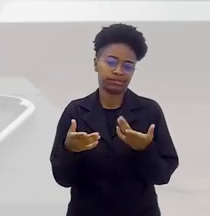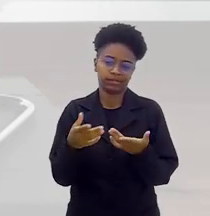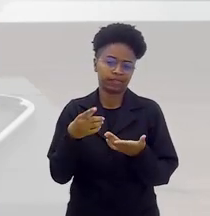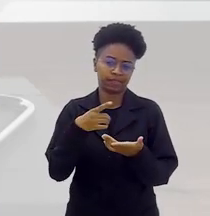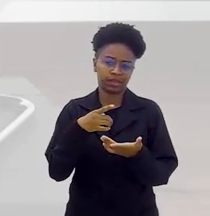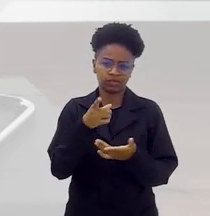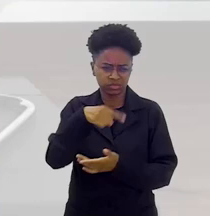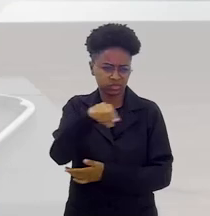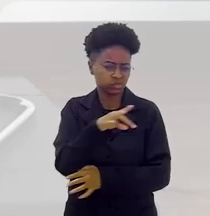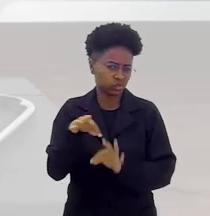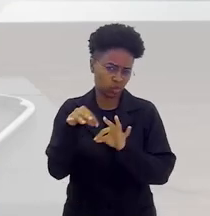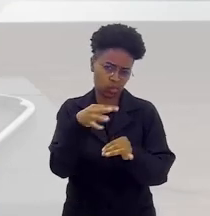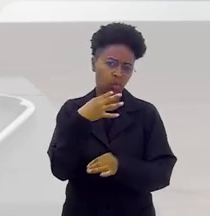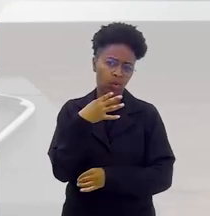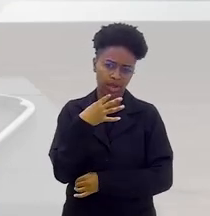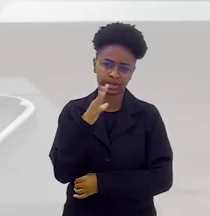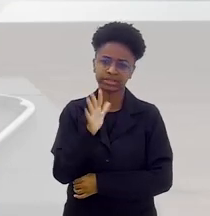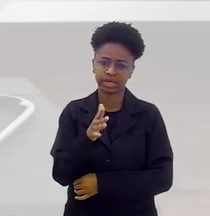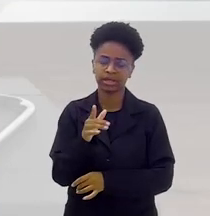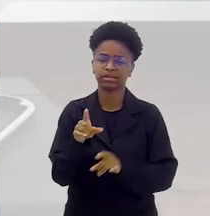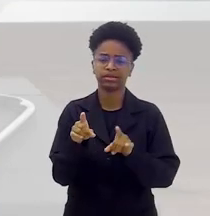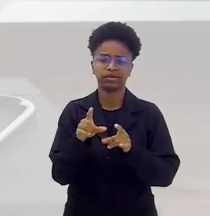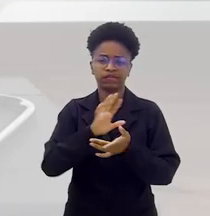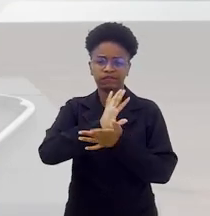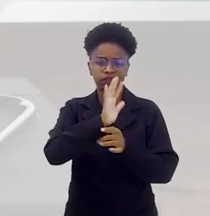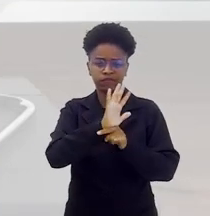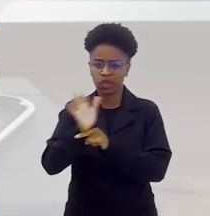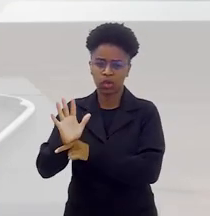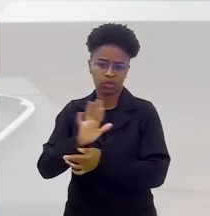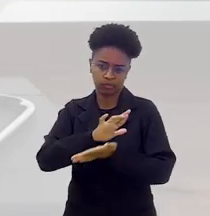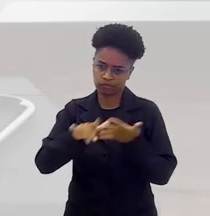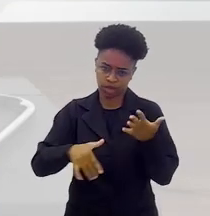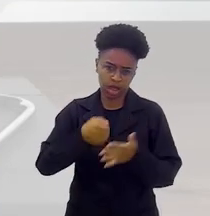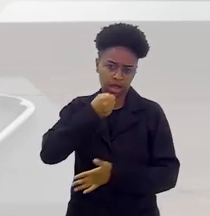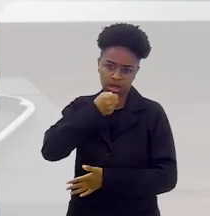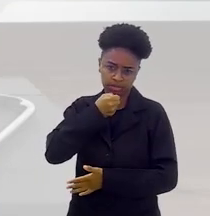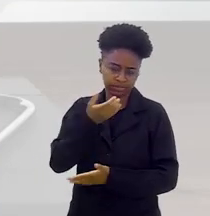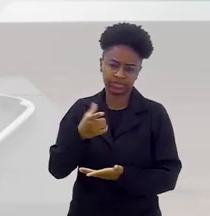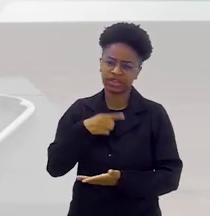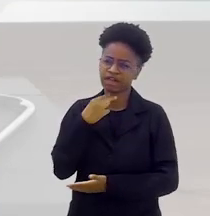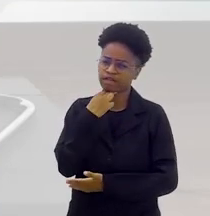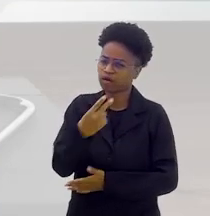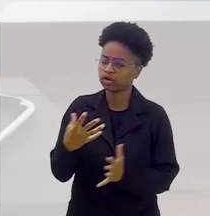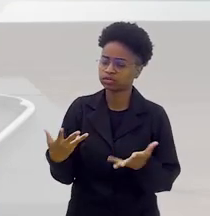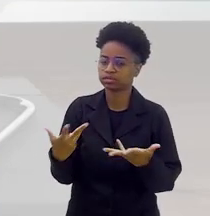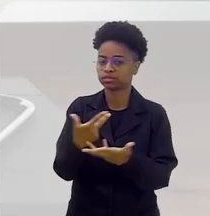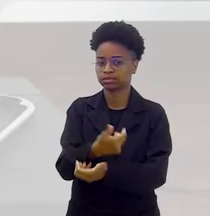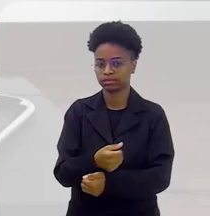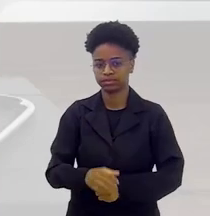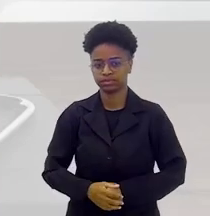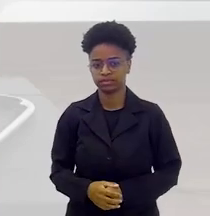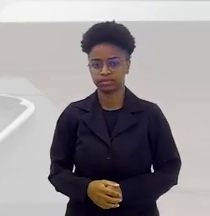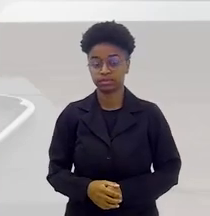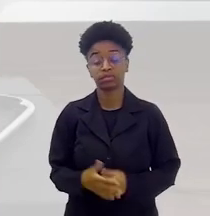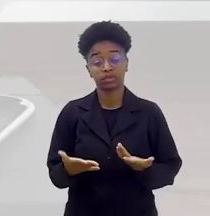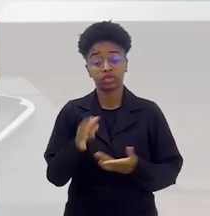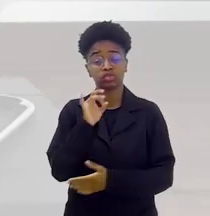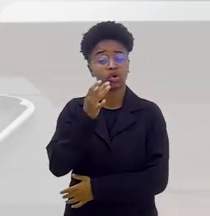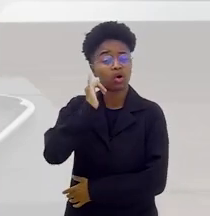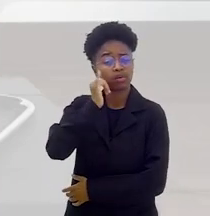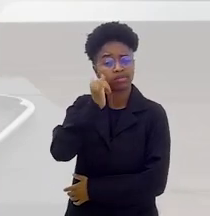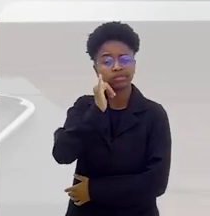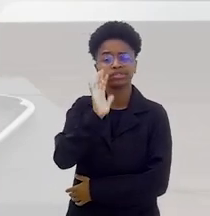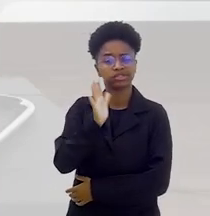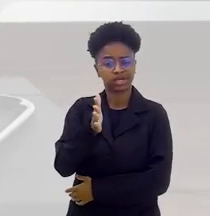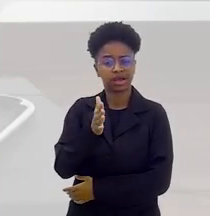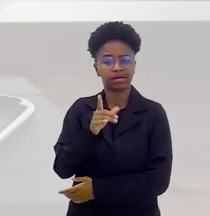de Homem-Aranha, quem é que não conhece, né? Mudança de Hábito e Ghost. Então, a Selma tem uma voz fantástica. Selma, só a